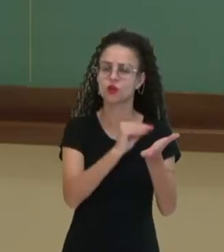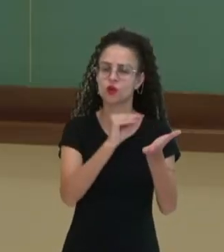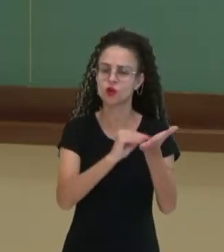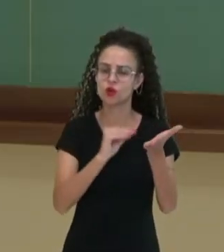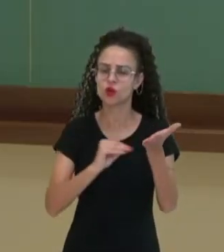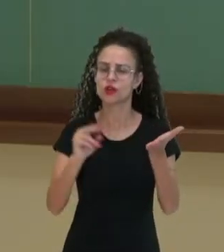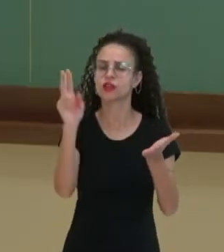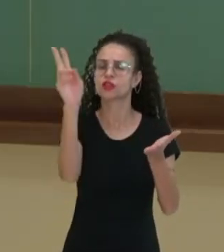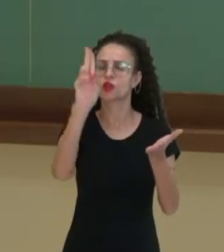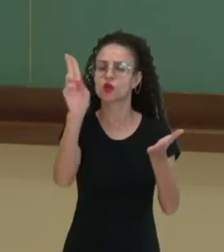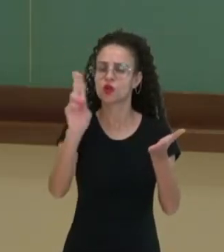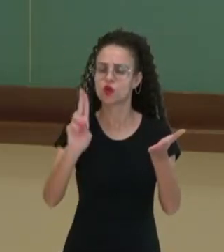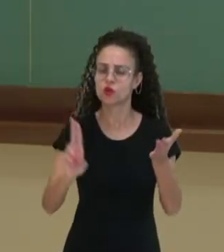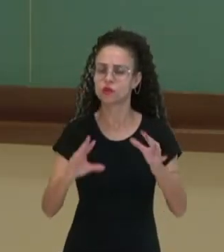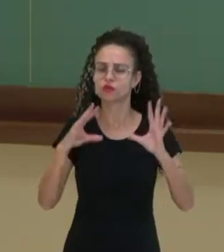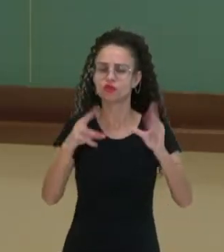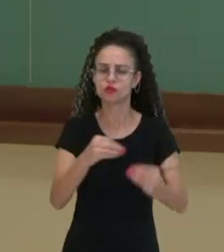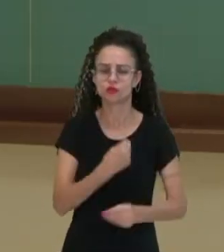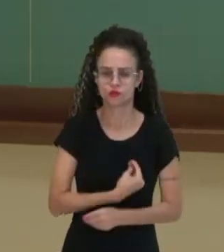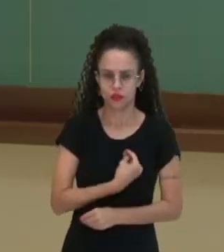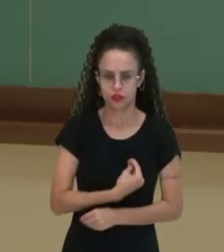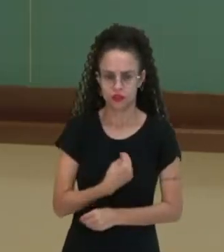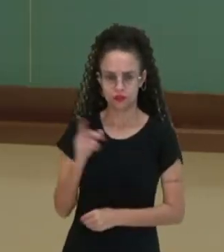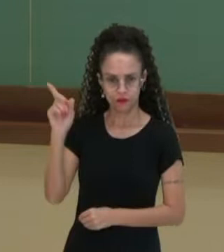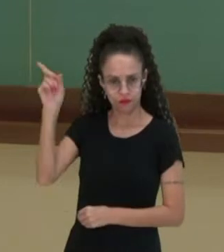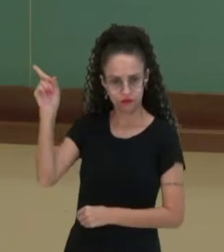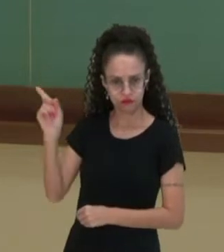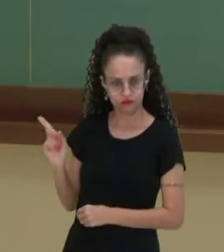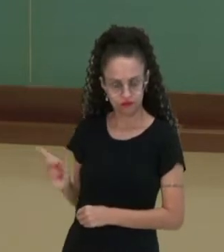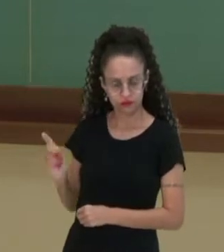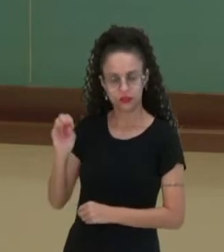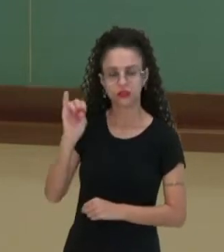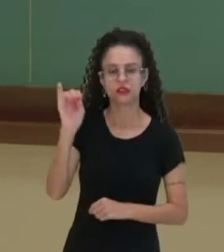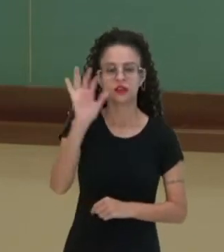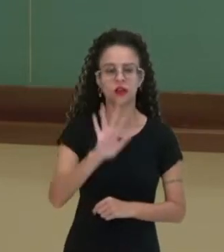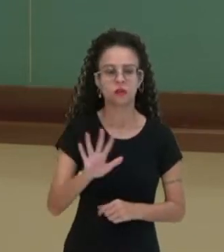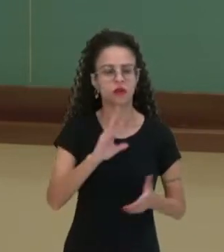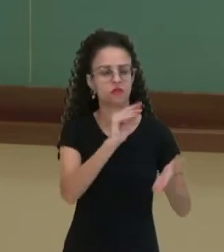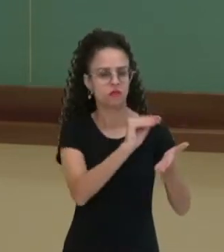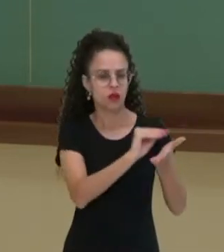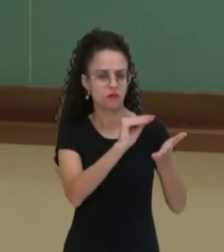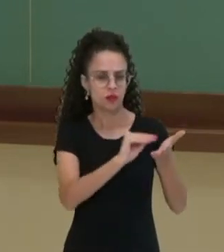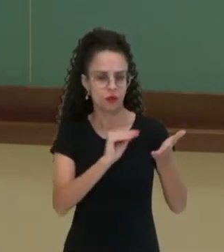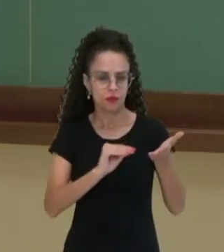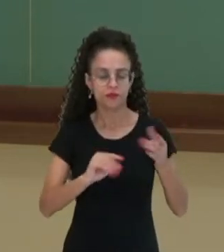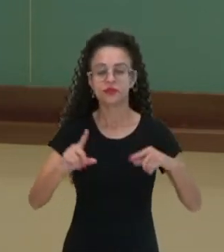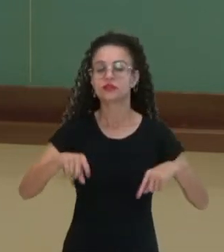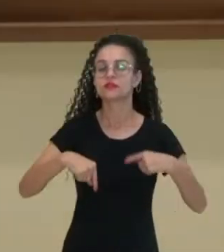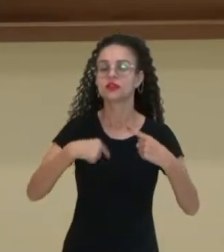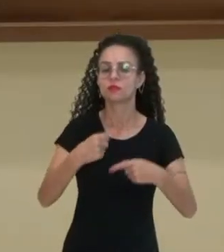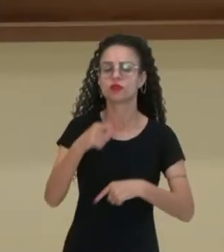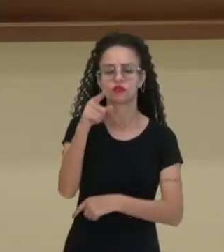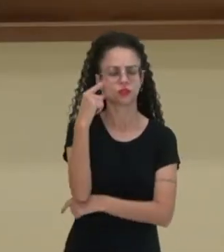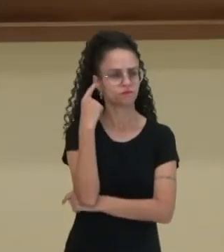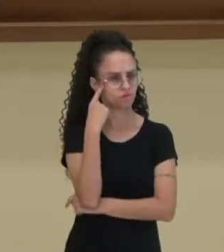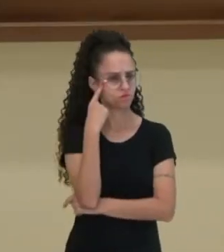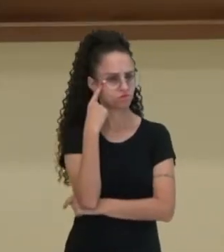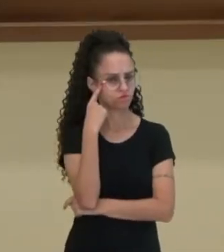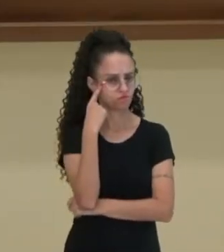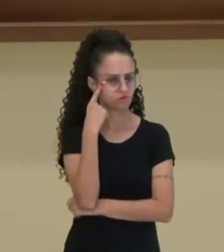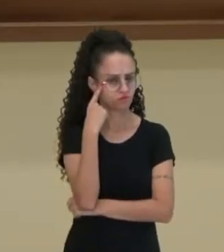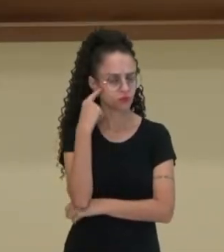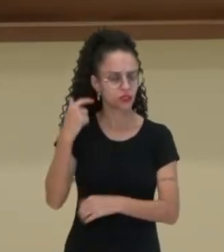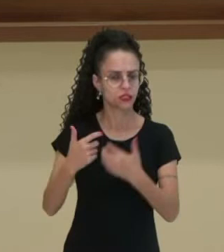nome de todos os seres vivos que estão aqui nesta imagem. Vai colocando aí. Depois você vai poder fazer